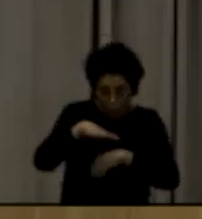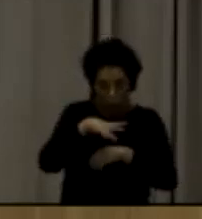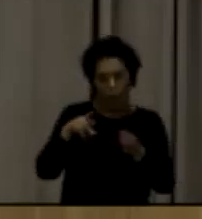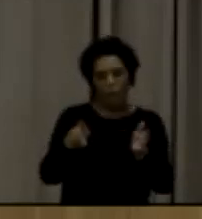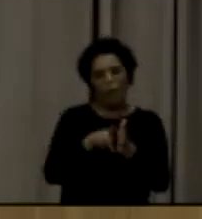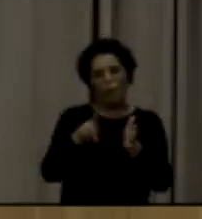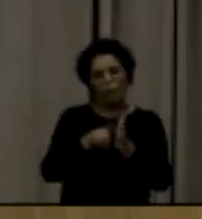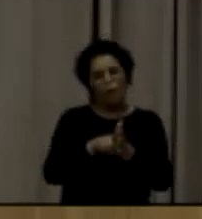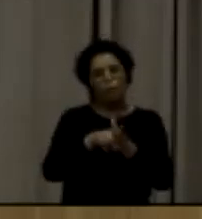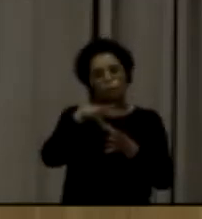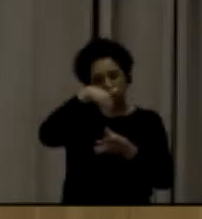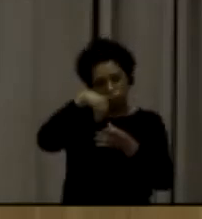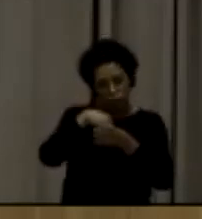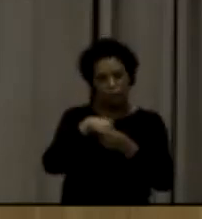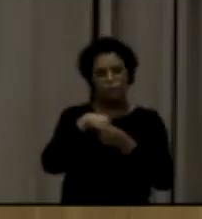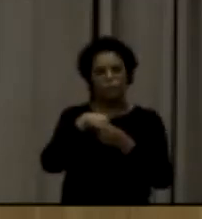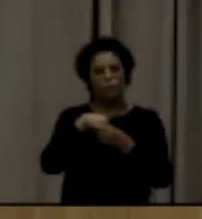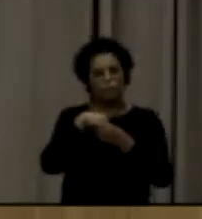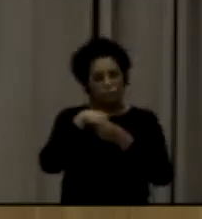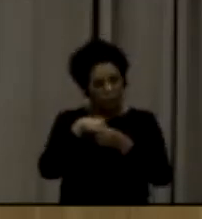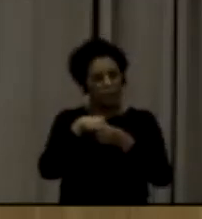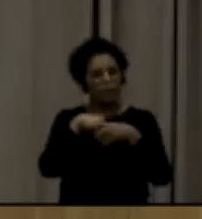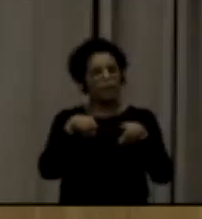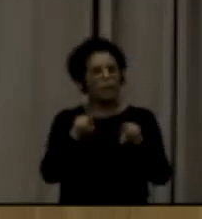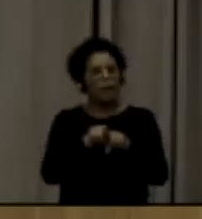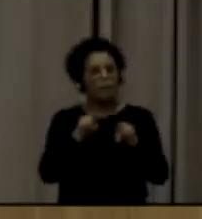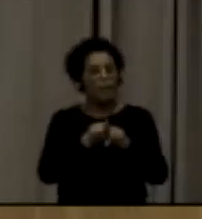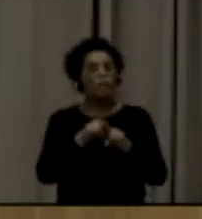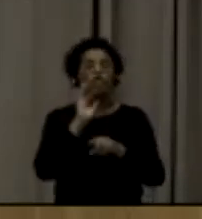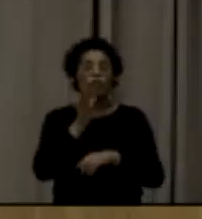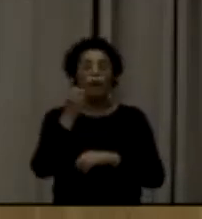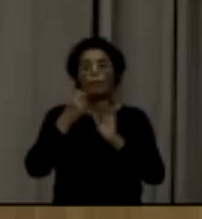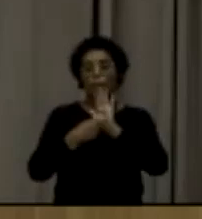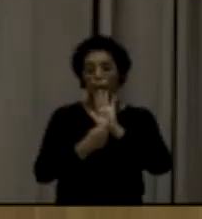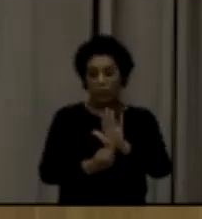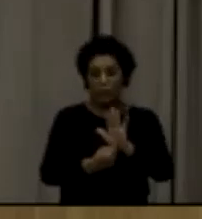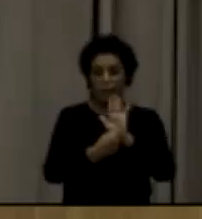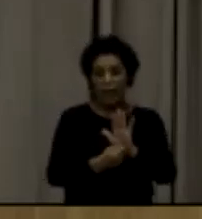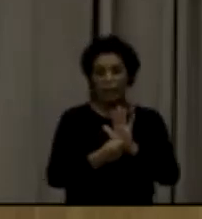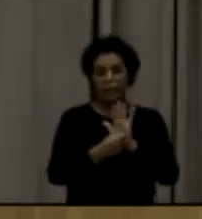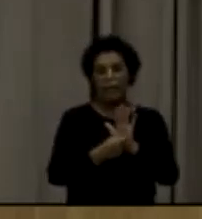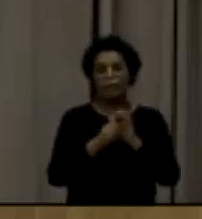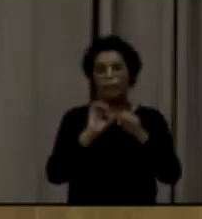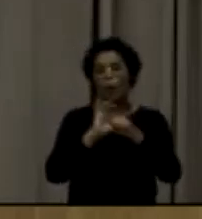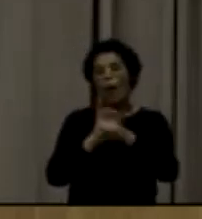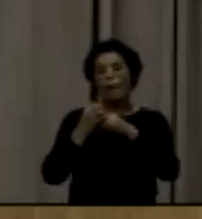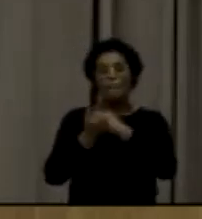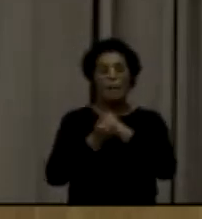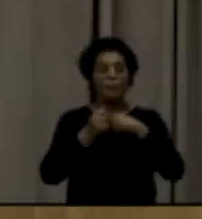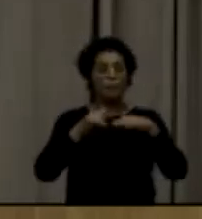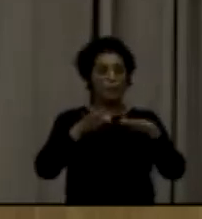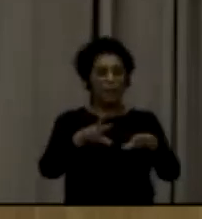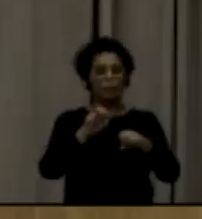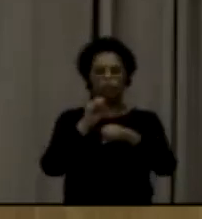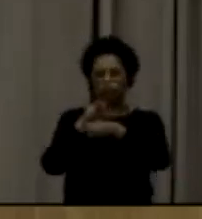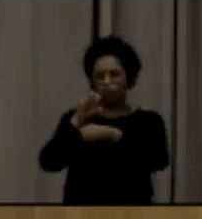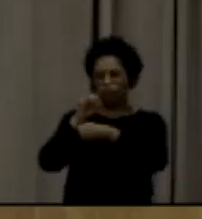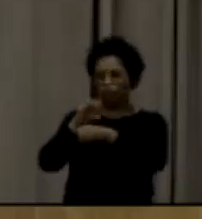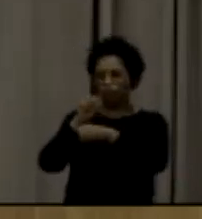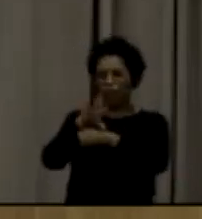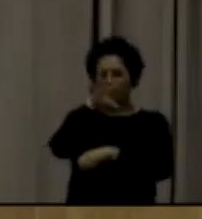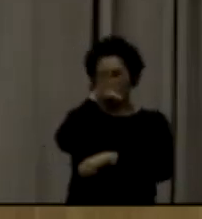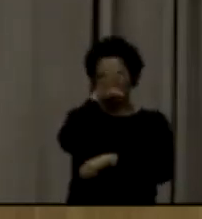nosso colega também, Fábio, falou, e Jaime também, que quer dizer que não é epidemia, ou seja, de um vírus